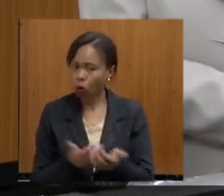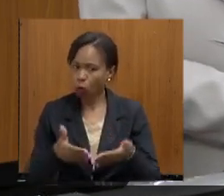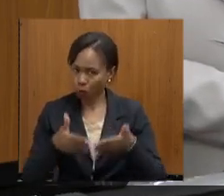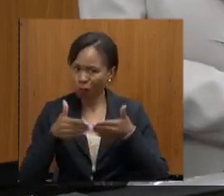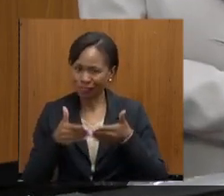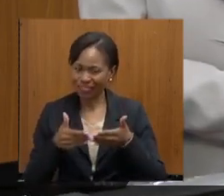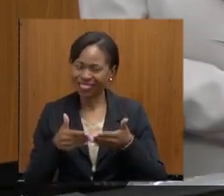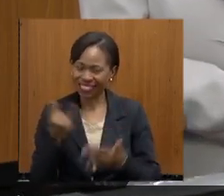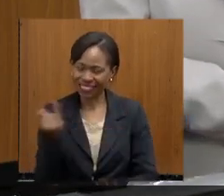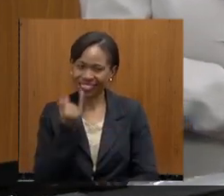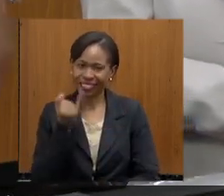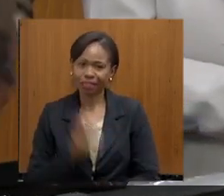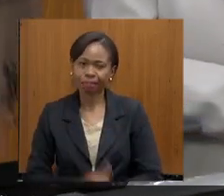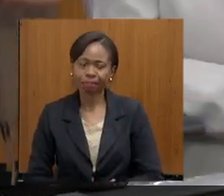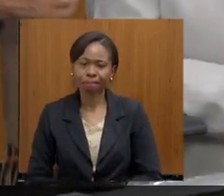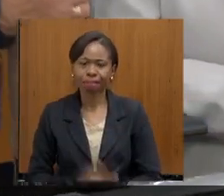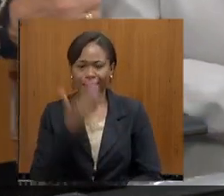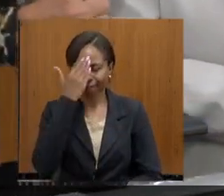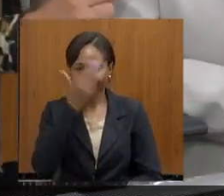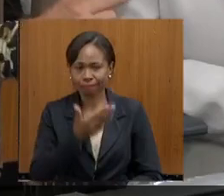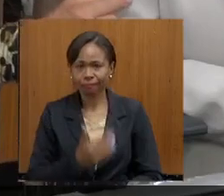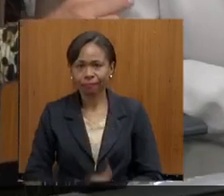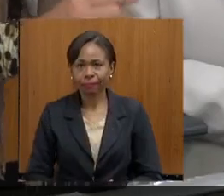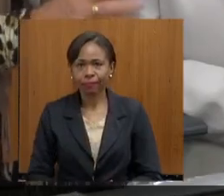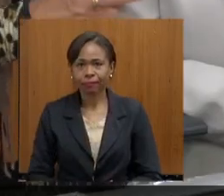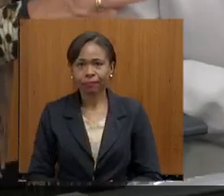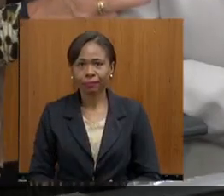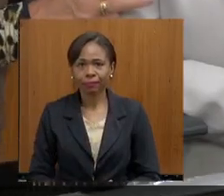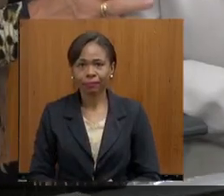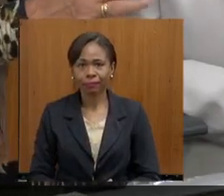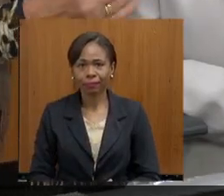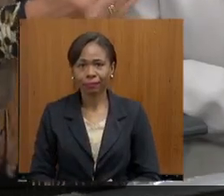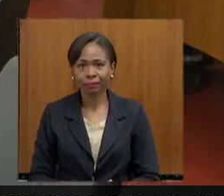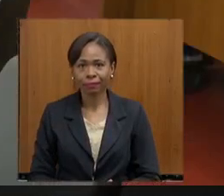gente é fundamental obrigado a